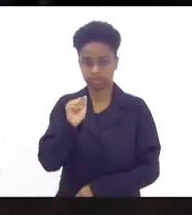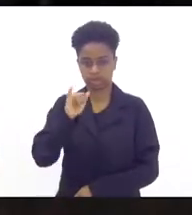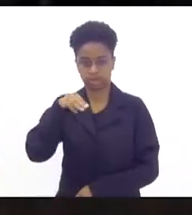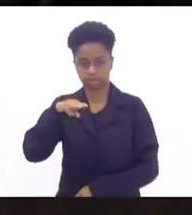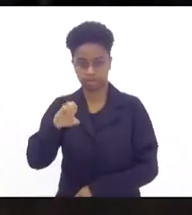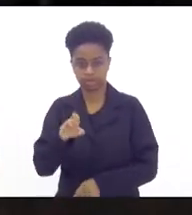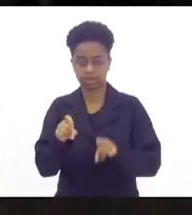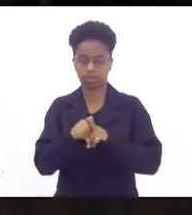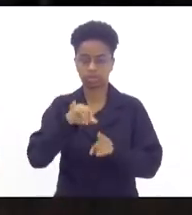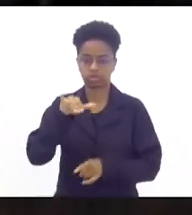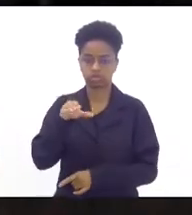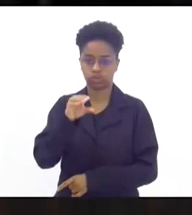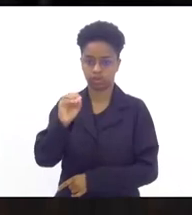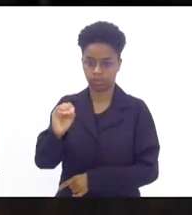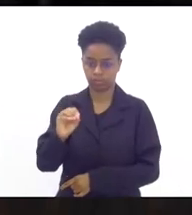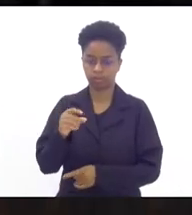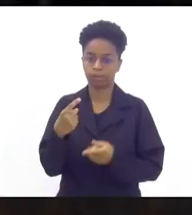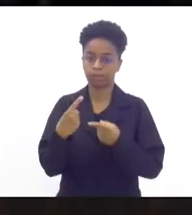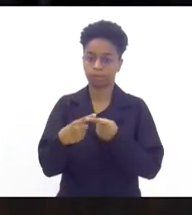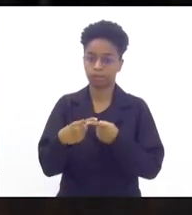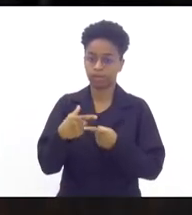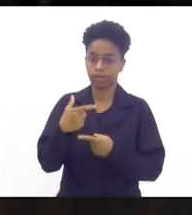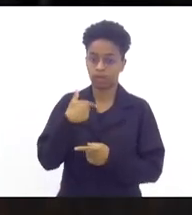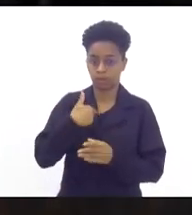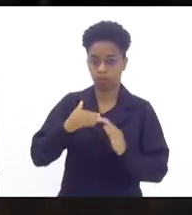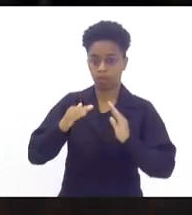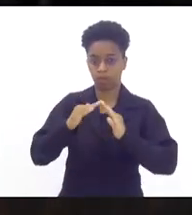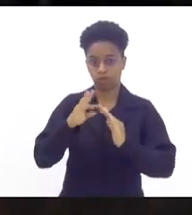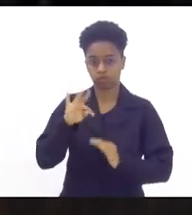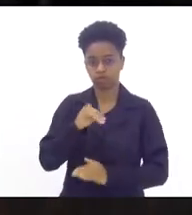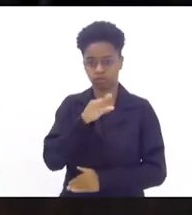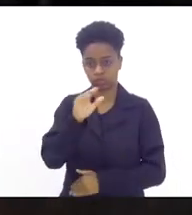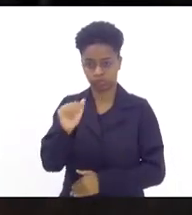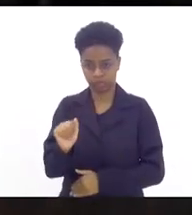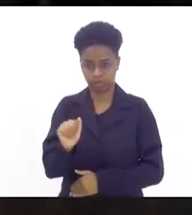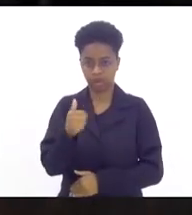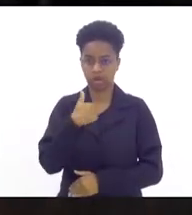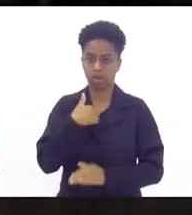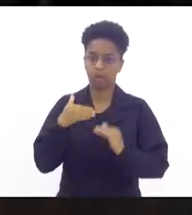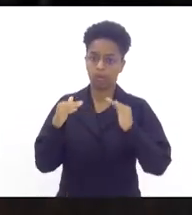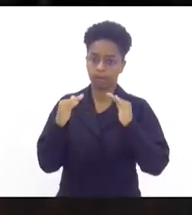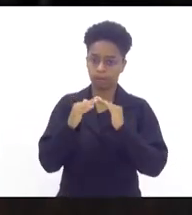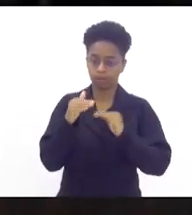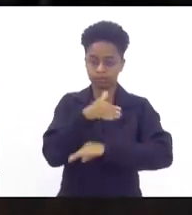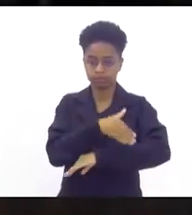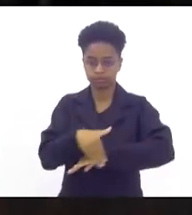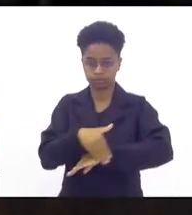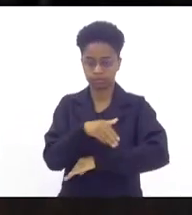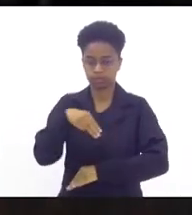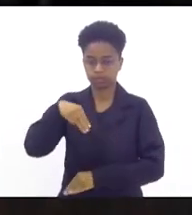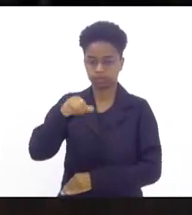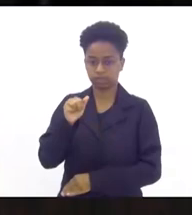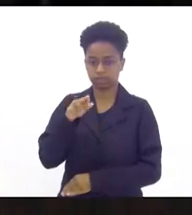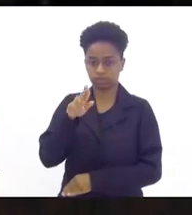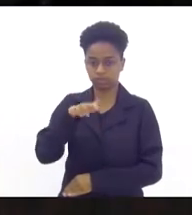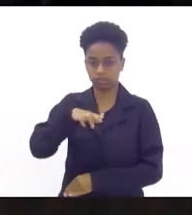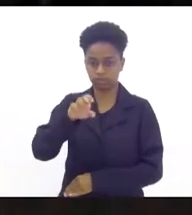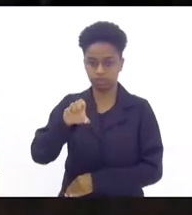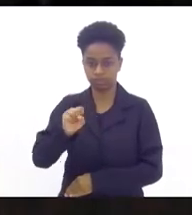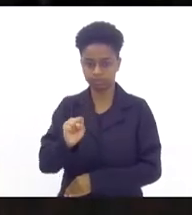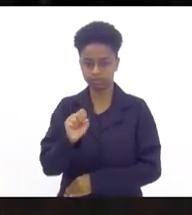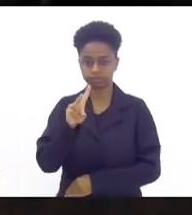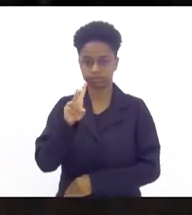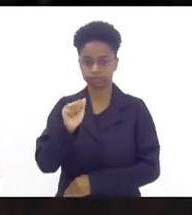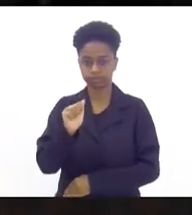João porque eu sou moradora da Tijuca são moradora da Rua Marquês de Valença há 21